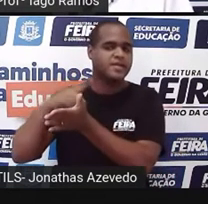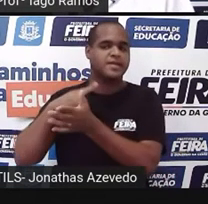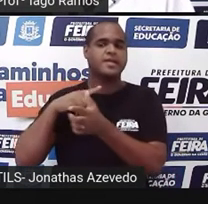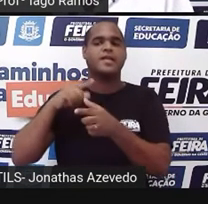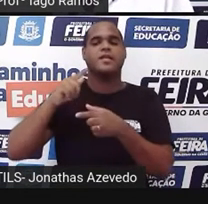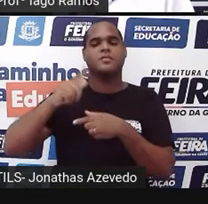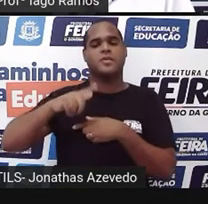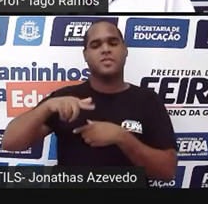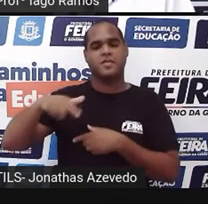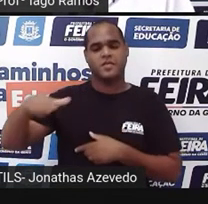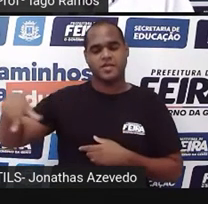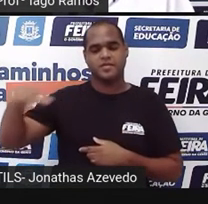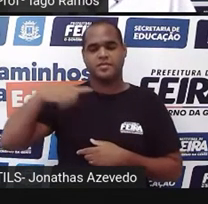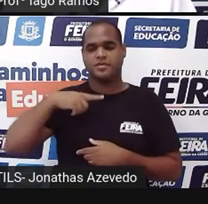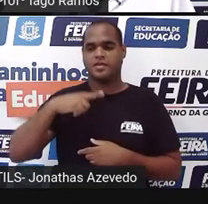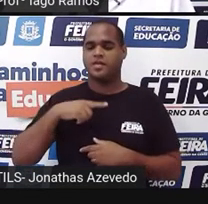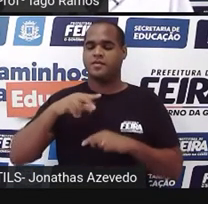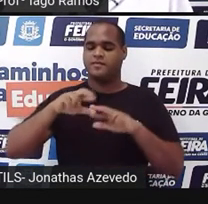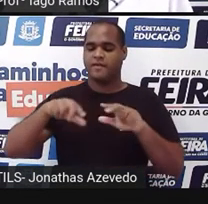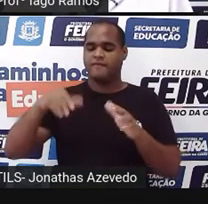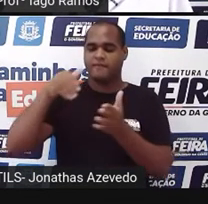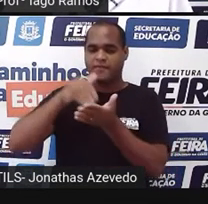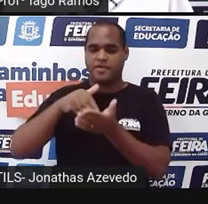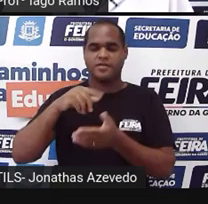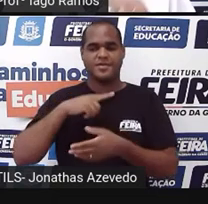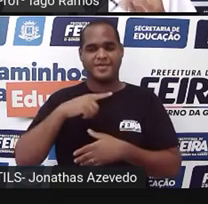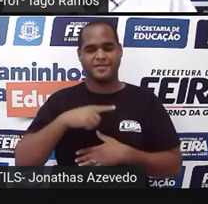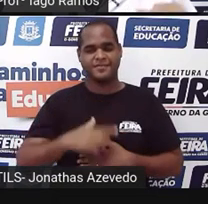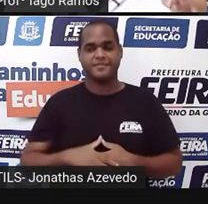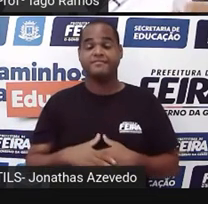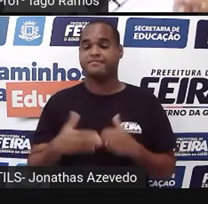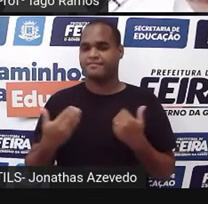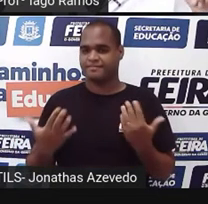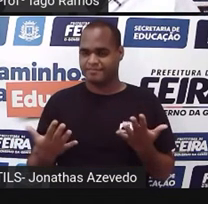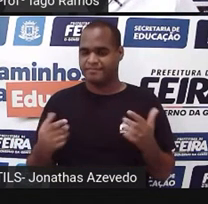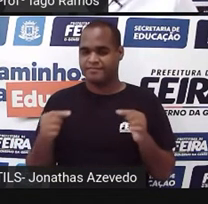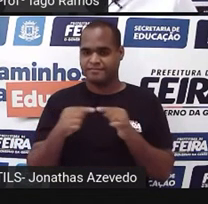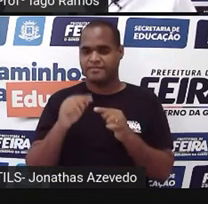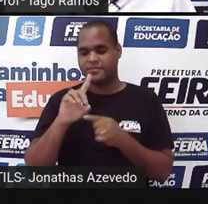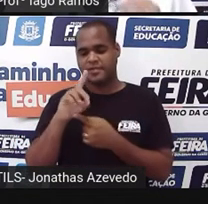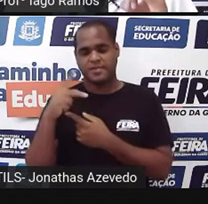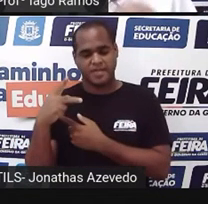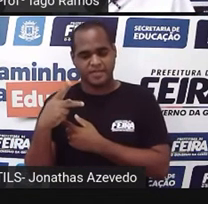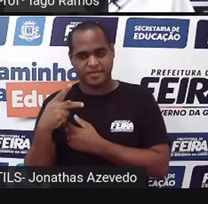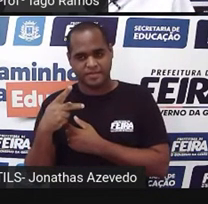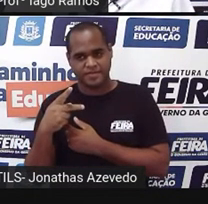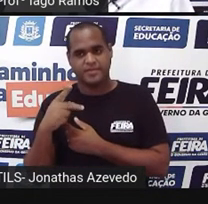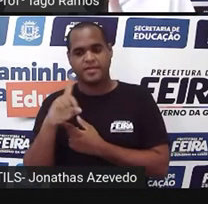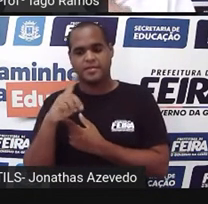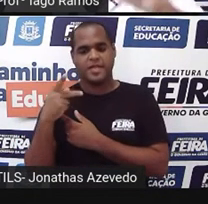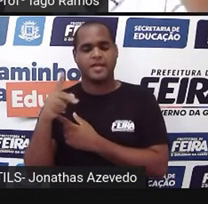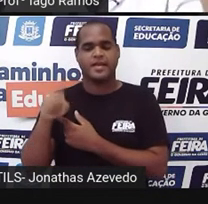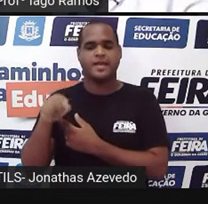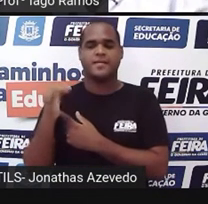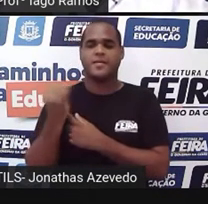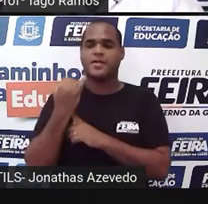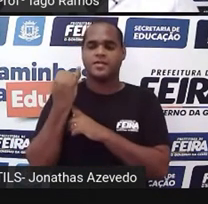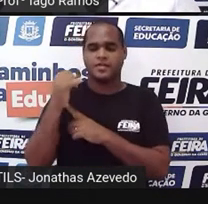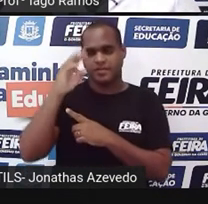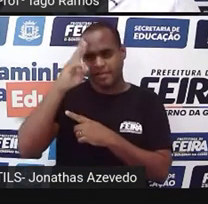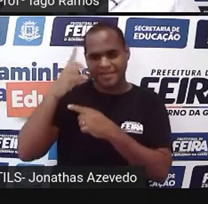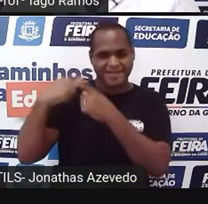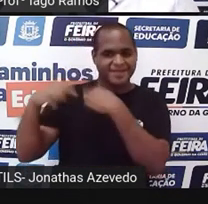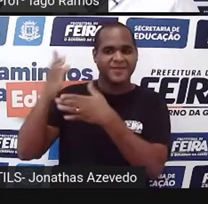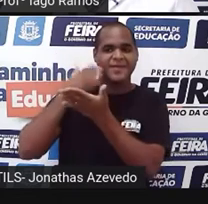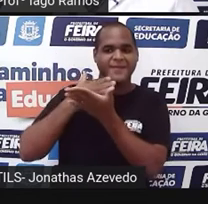repetem infinitamente tá Então essas são as dízimas periódicas lembra-la